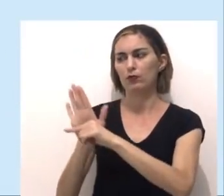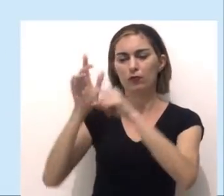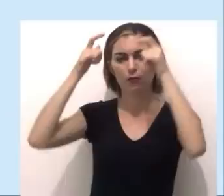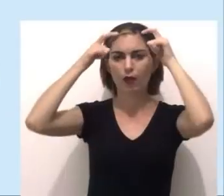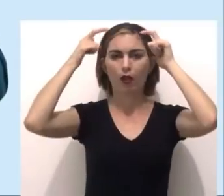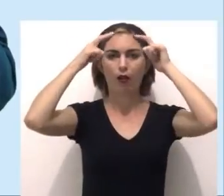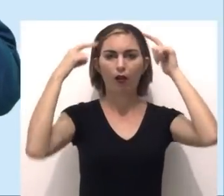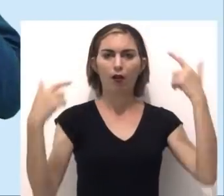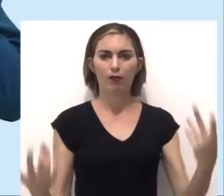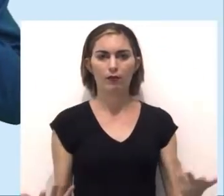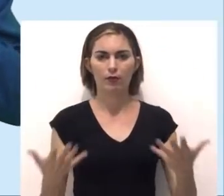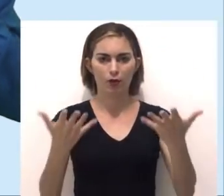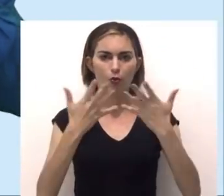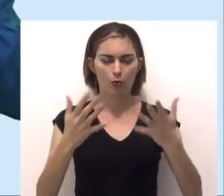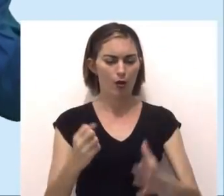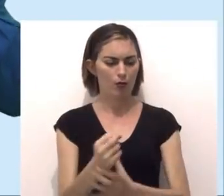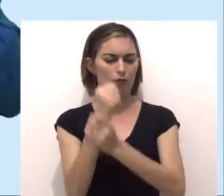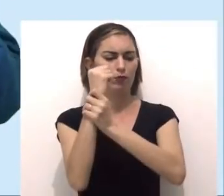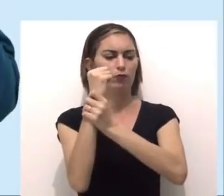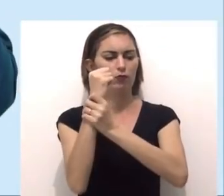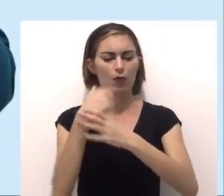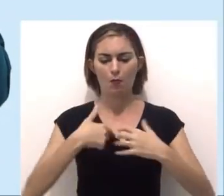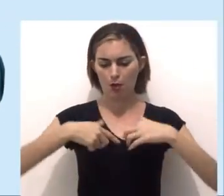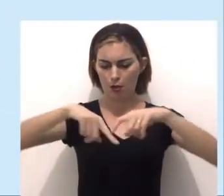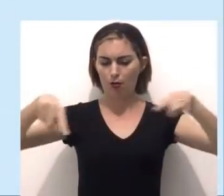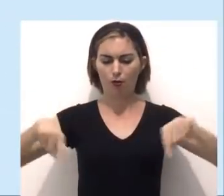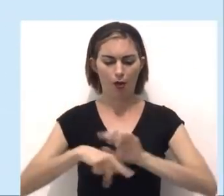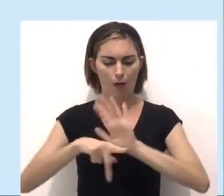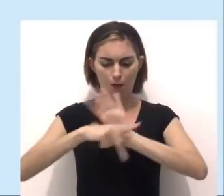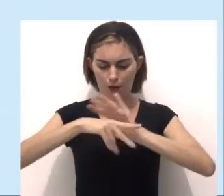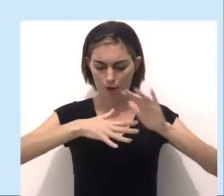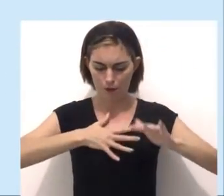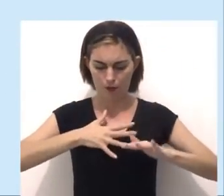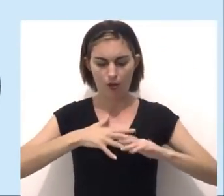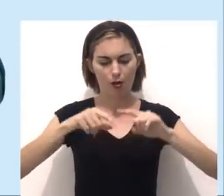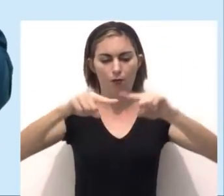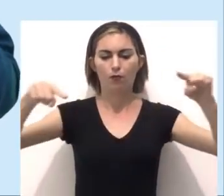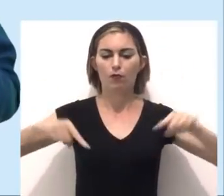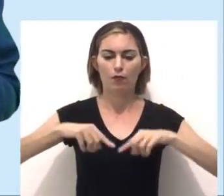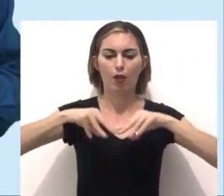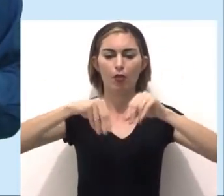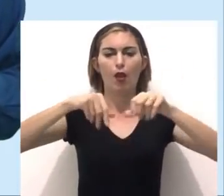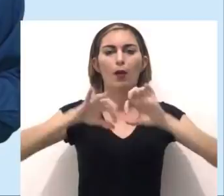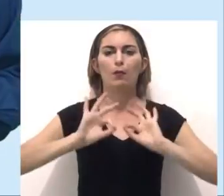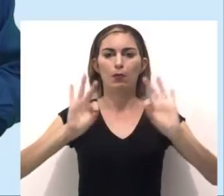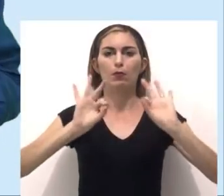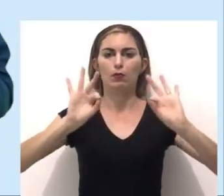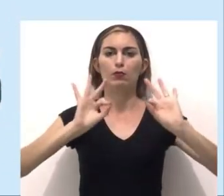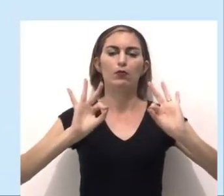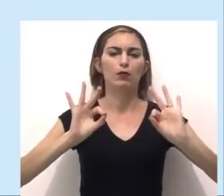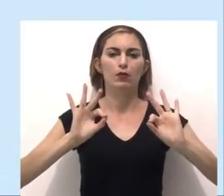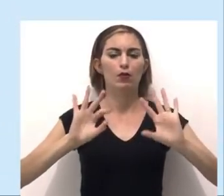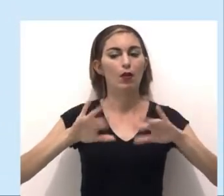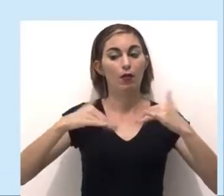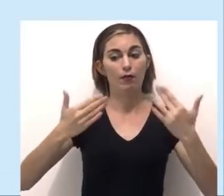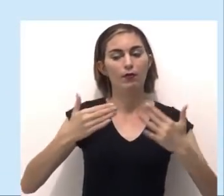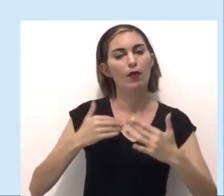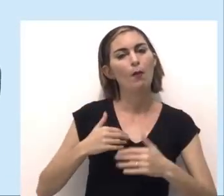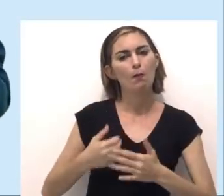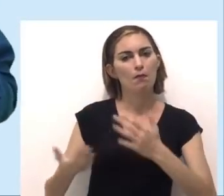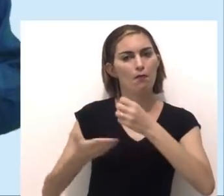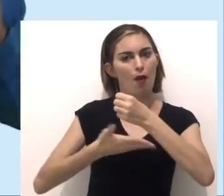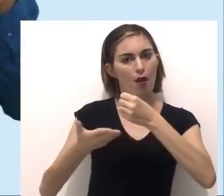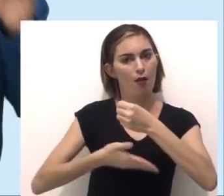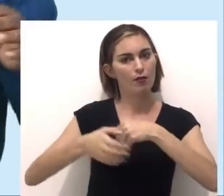apoio, mas eu quero garantir as minhas terras e privilégios. Então, aí